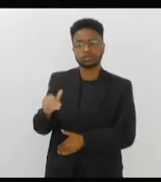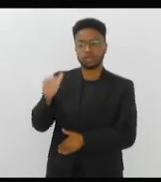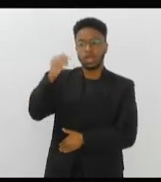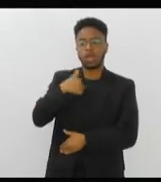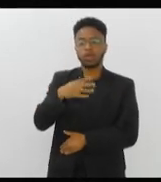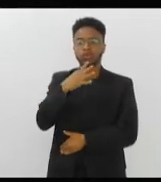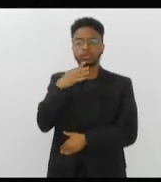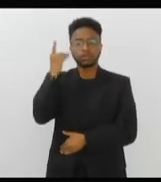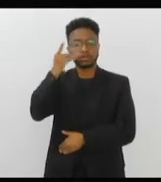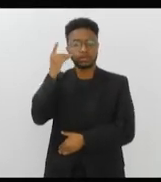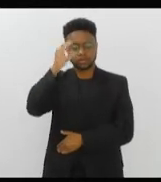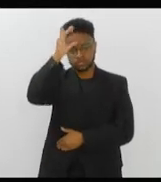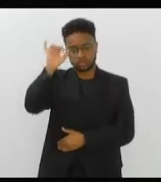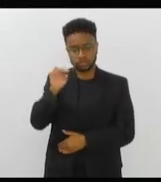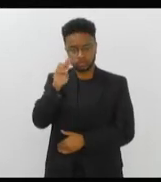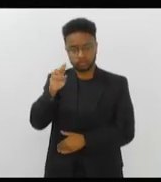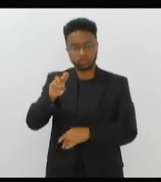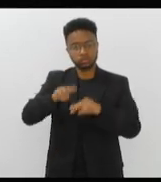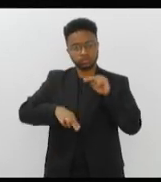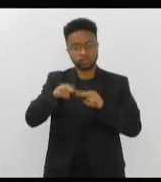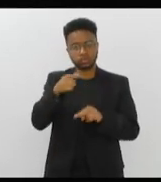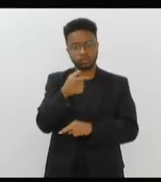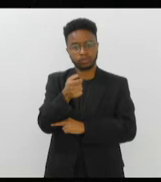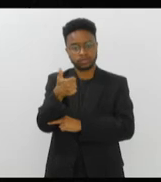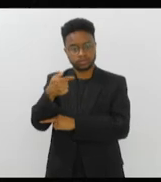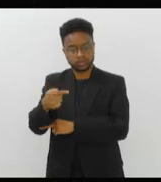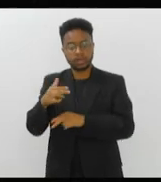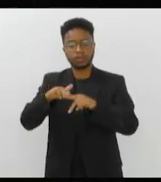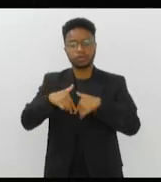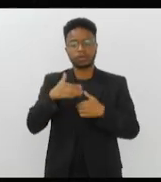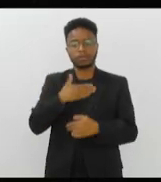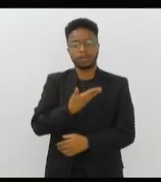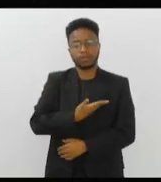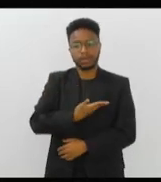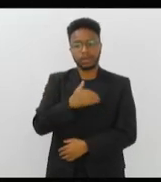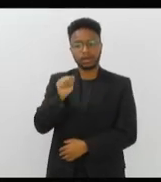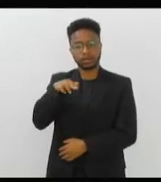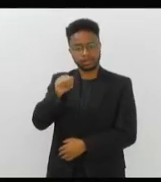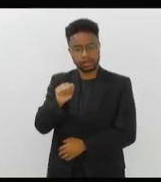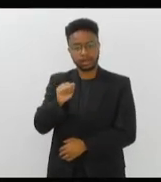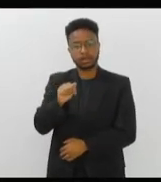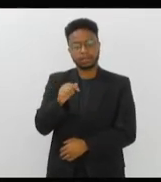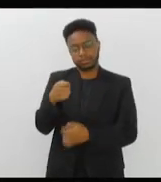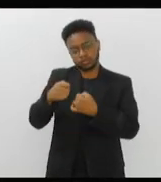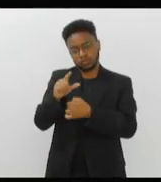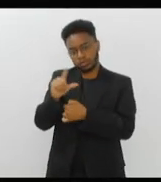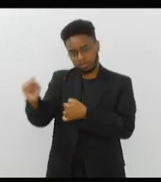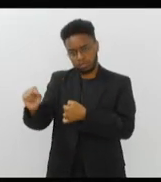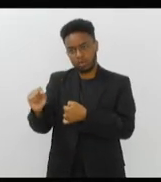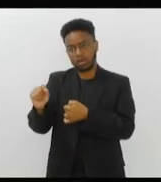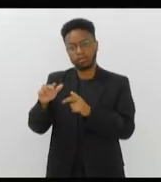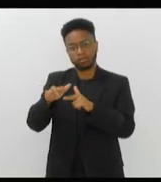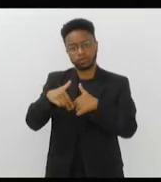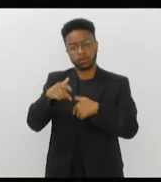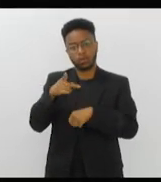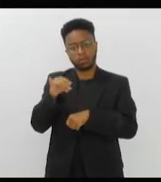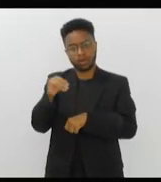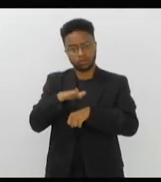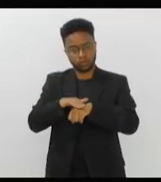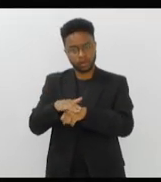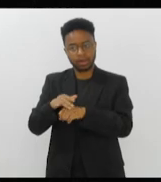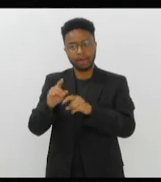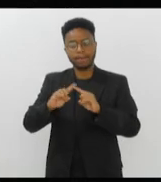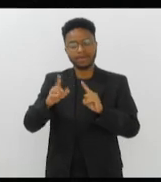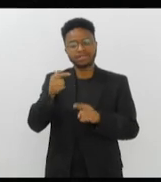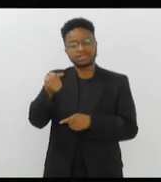junho de 2017 por intermédio da minha amiga Ana Freitas, que estava aqui até agora, mas teve que sair por motivos de doença do seu pai. Já são 7